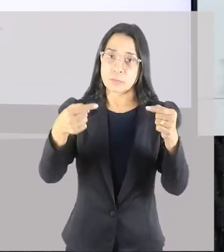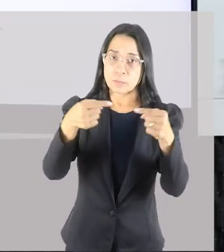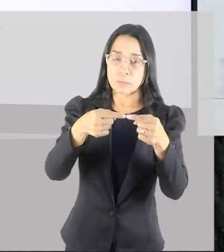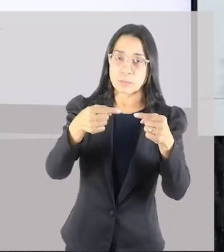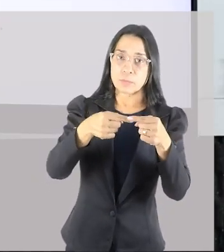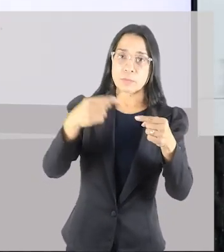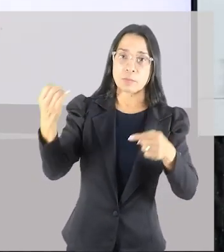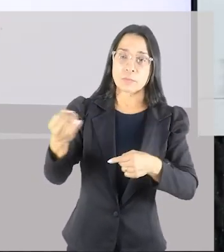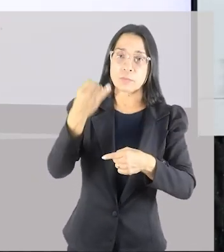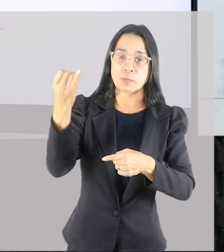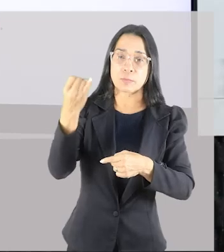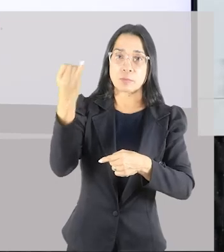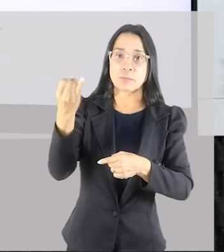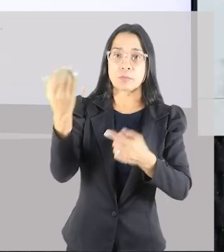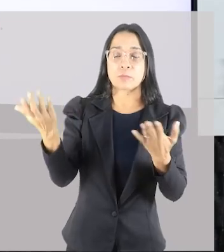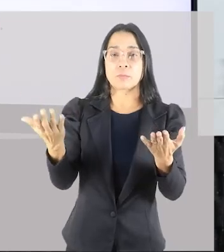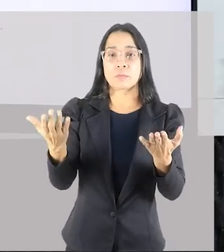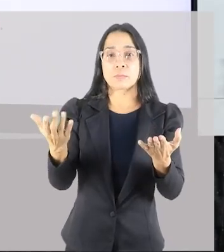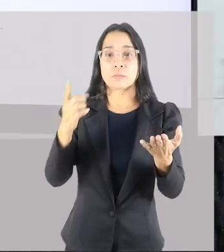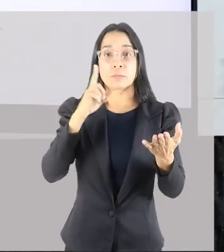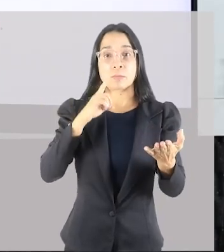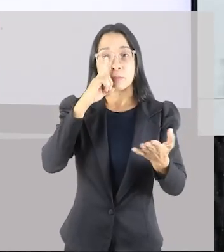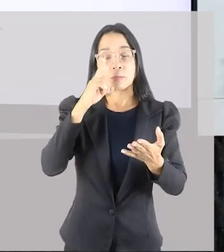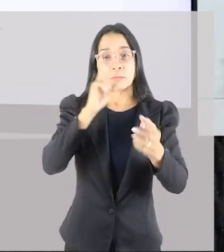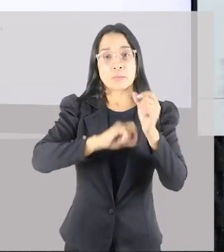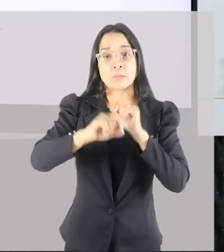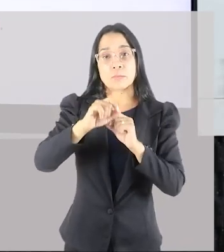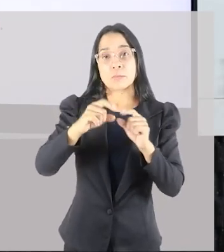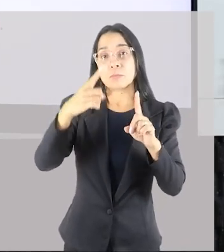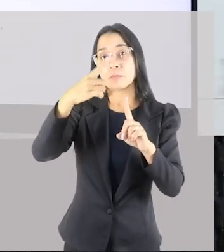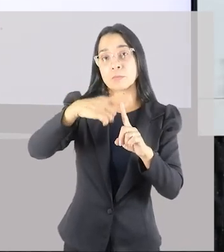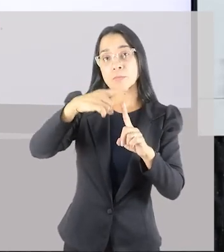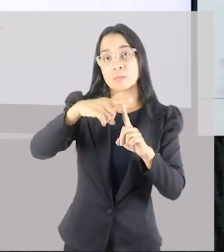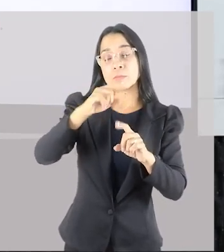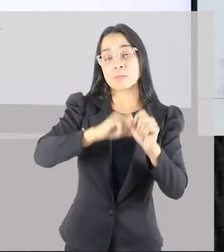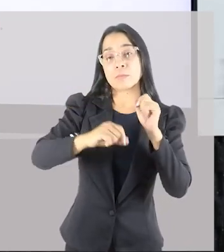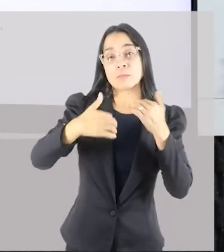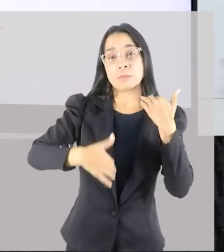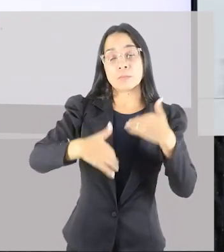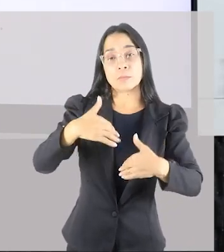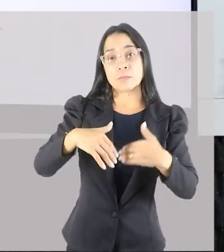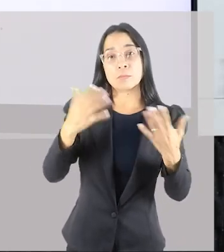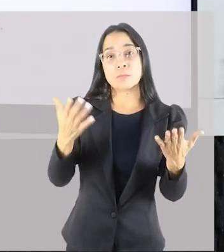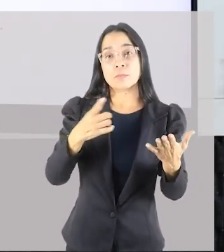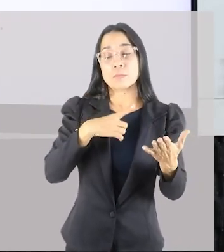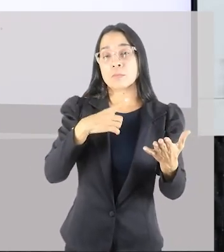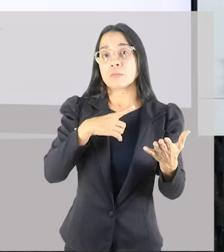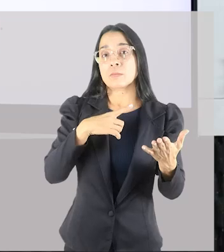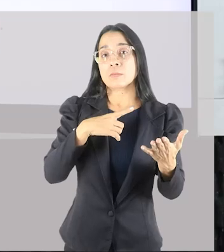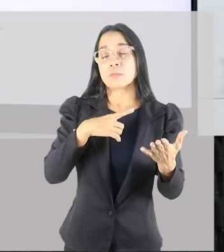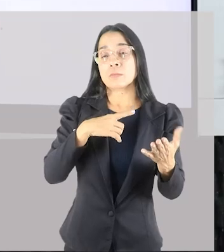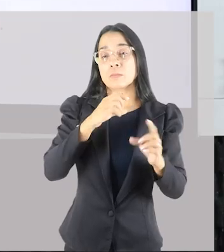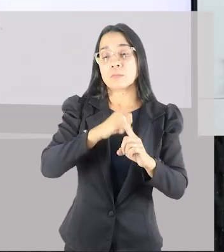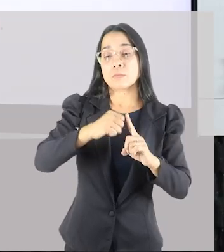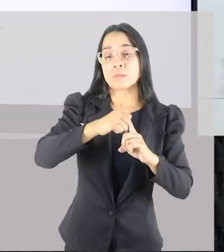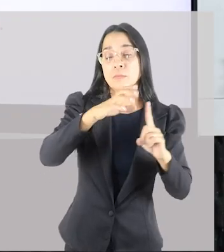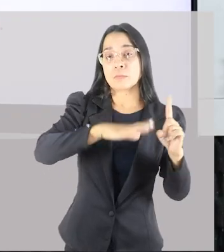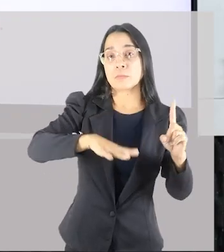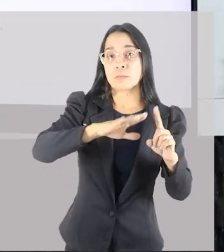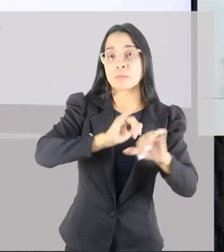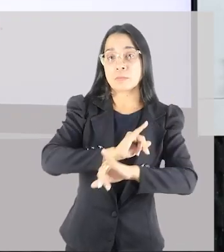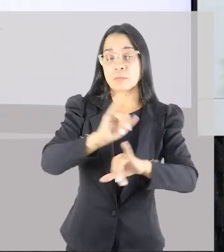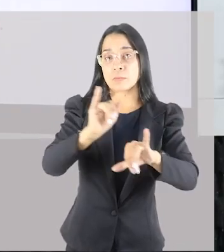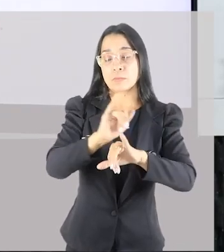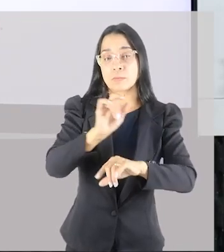importante e grave sobre os estereótipos que são consolidados a partir da condição de beleza dentro da sociedade não é